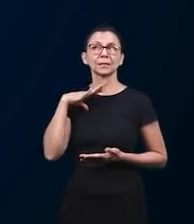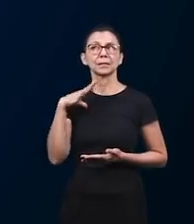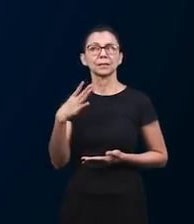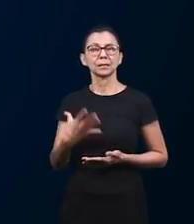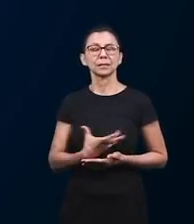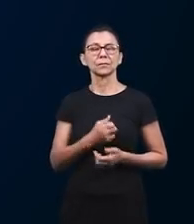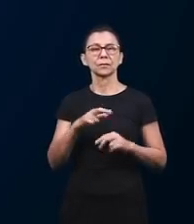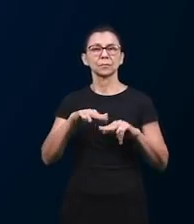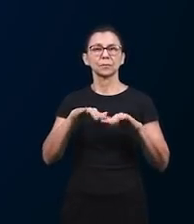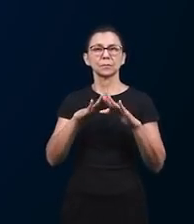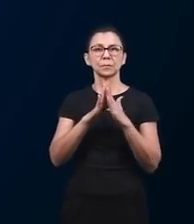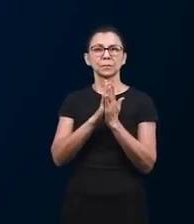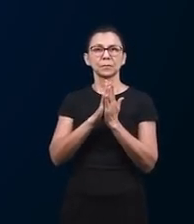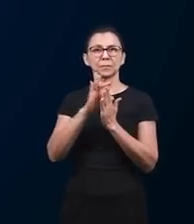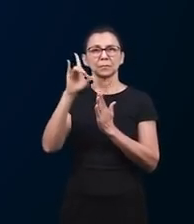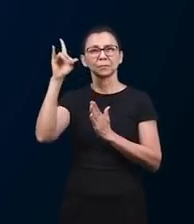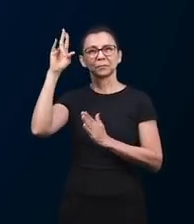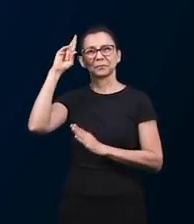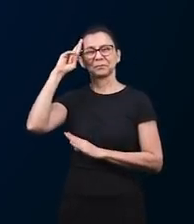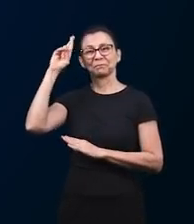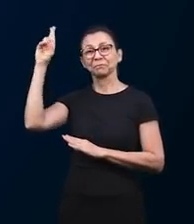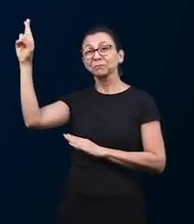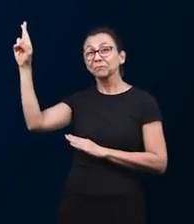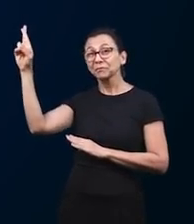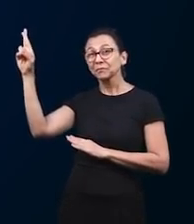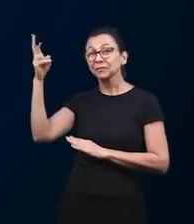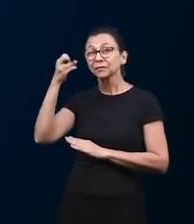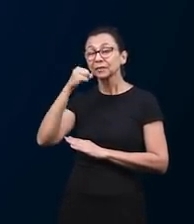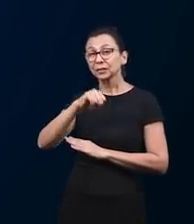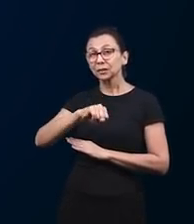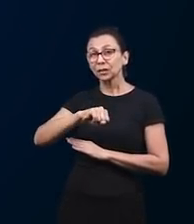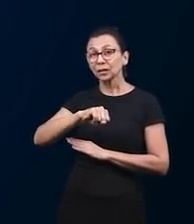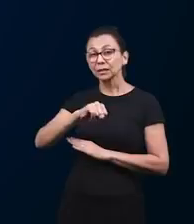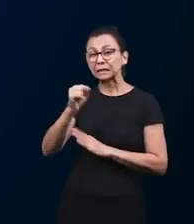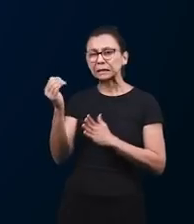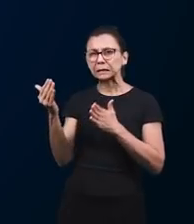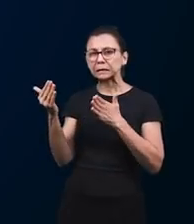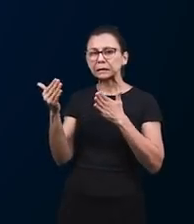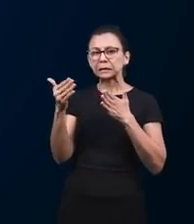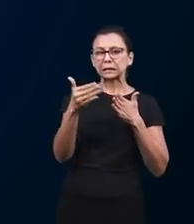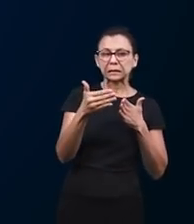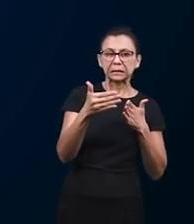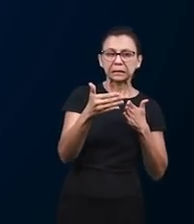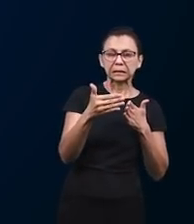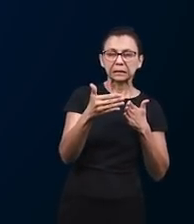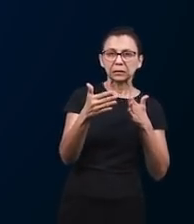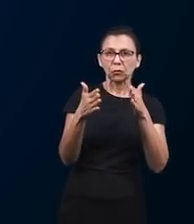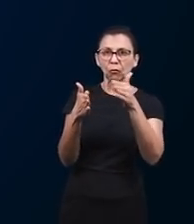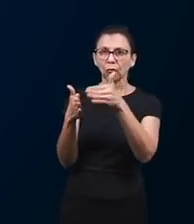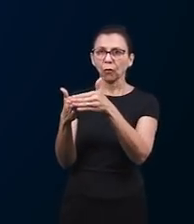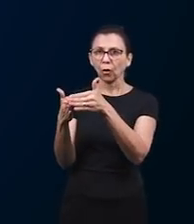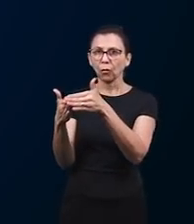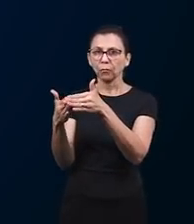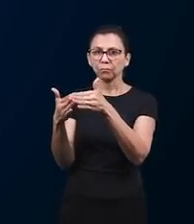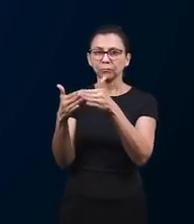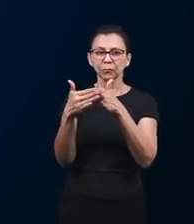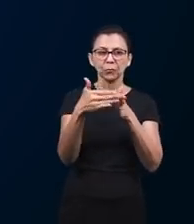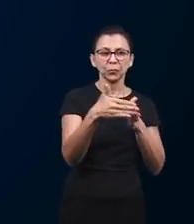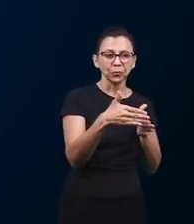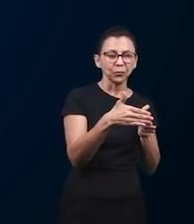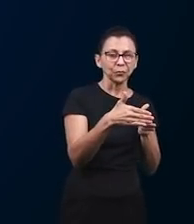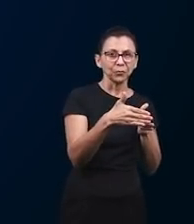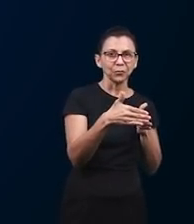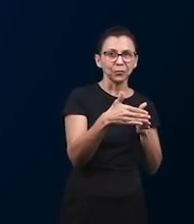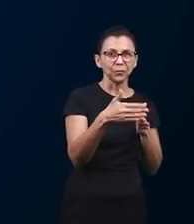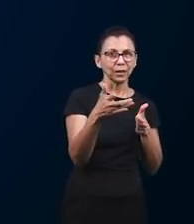salvação através da palavra do Senhor. E quando nós desviamos o foco, o homem, né, ele cai